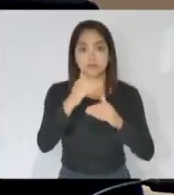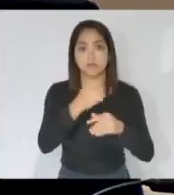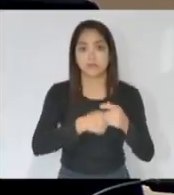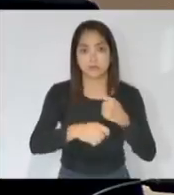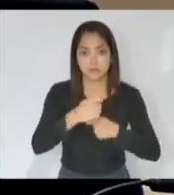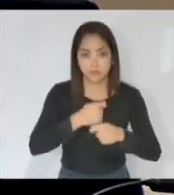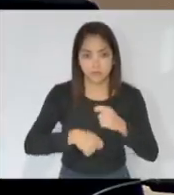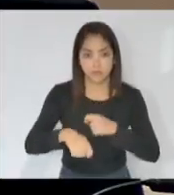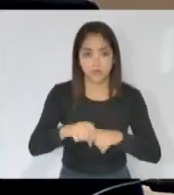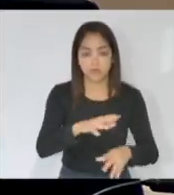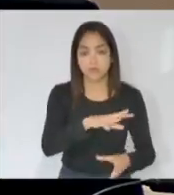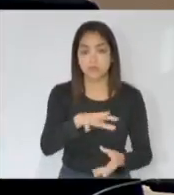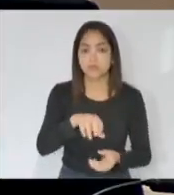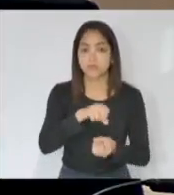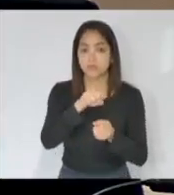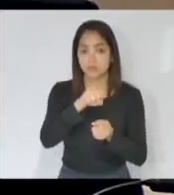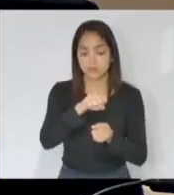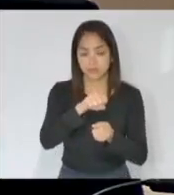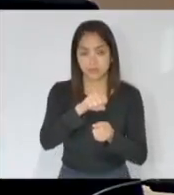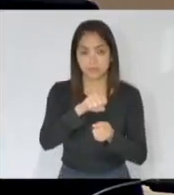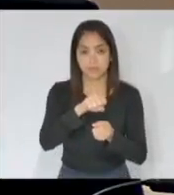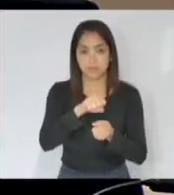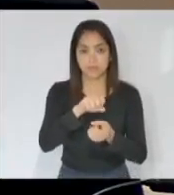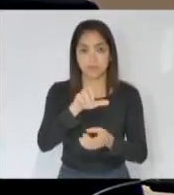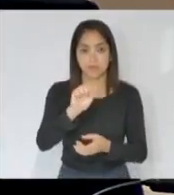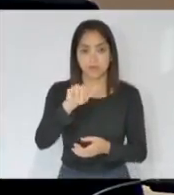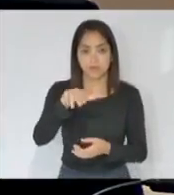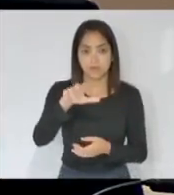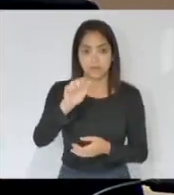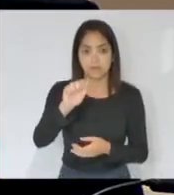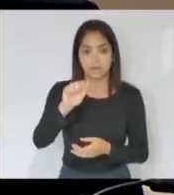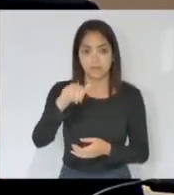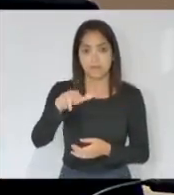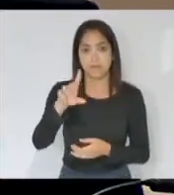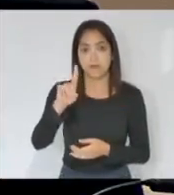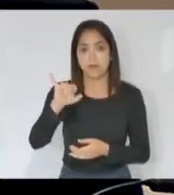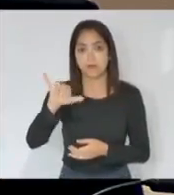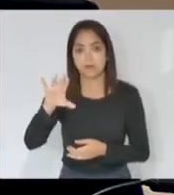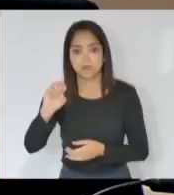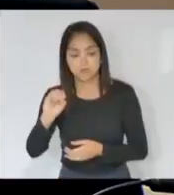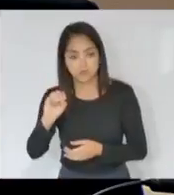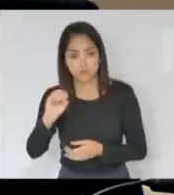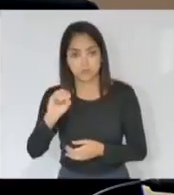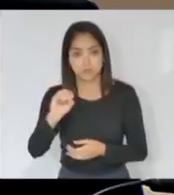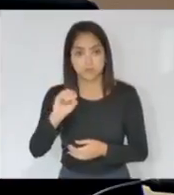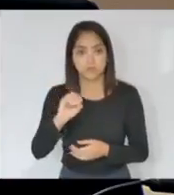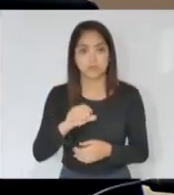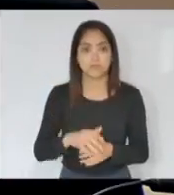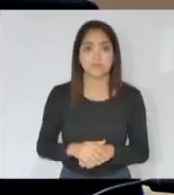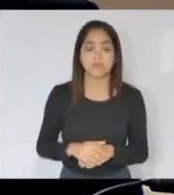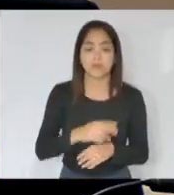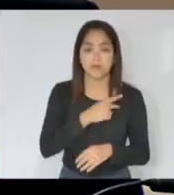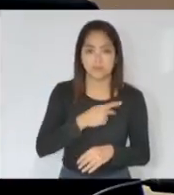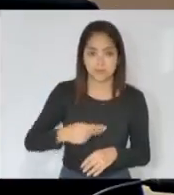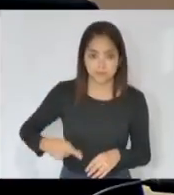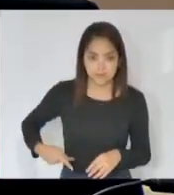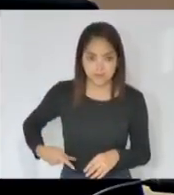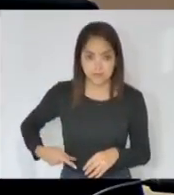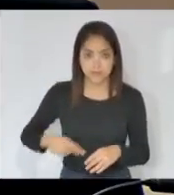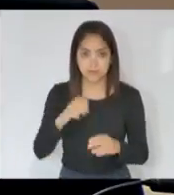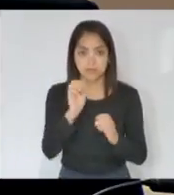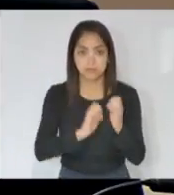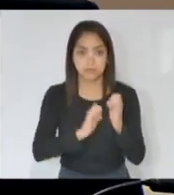e Sustentável de Santa Catarina, Amândio João da Silva Júnior. Senhora presidente da Empresa